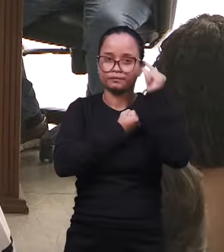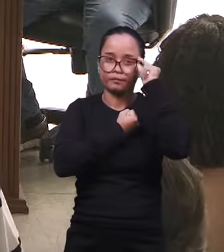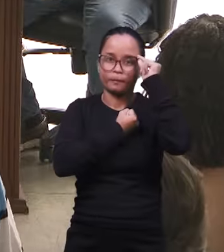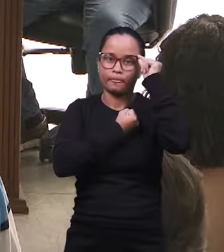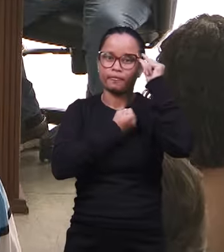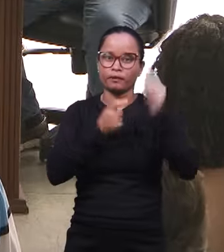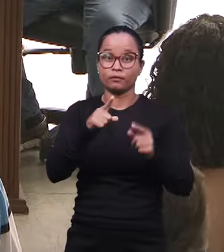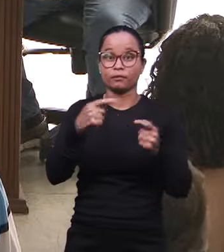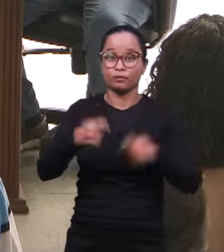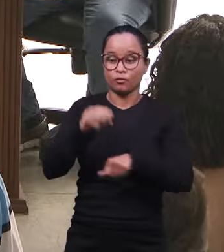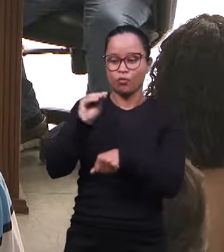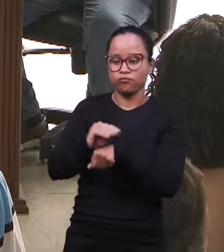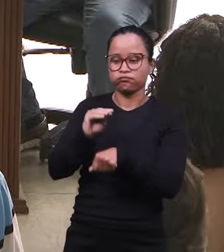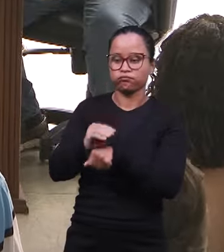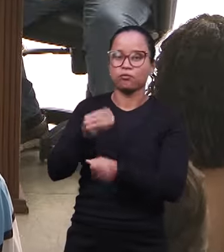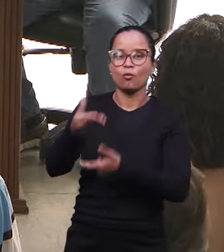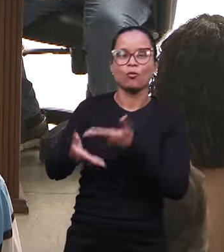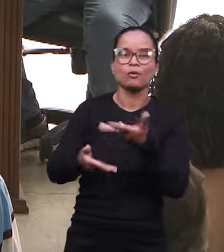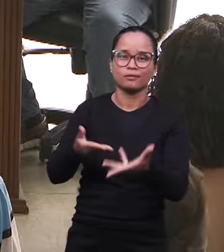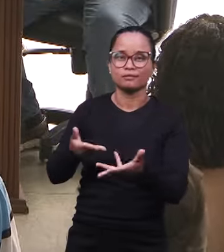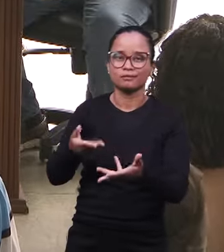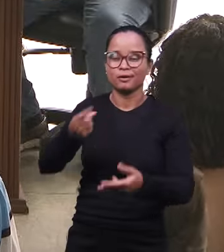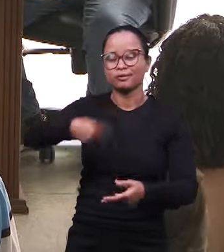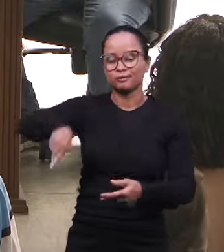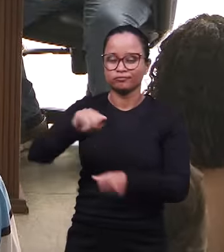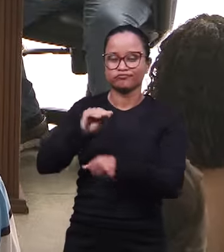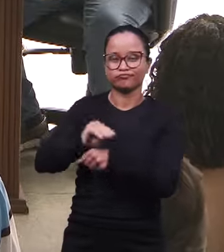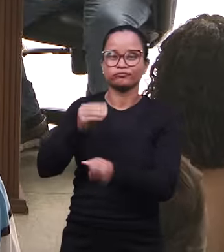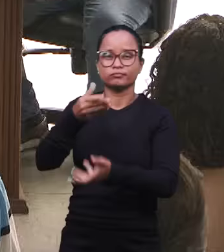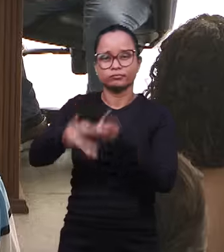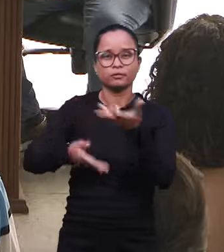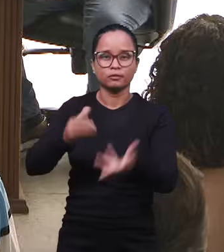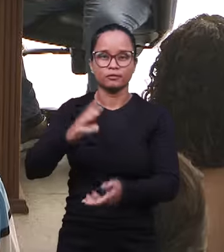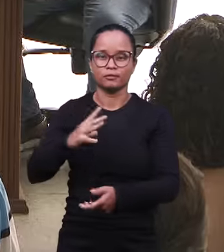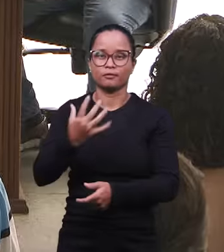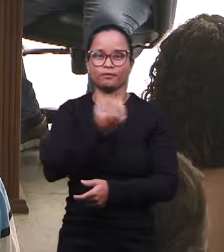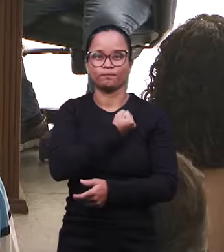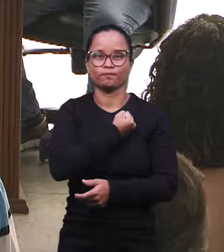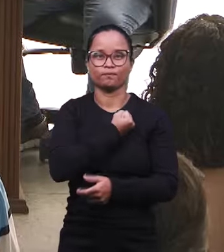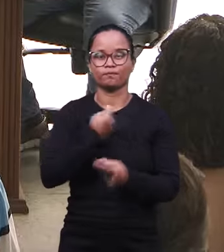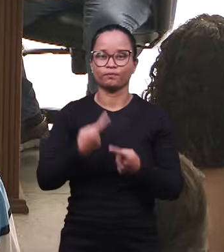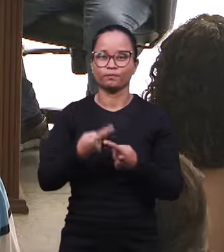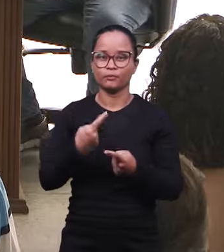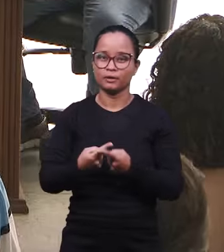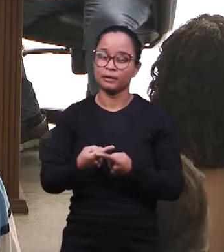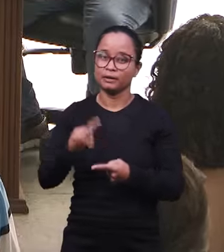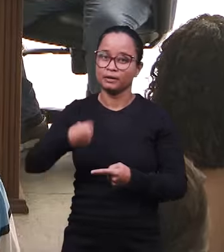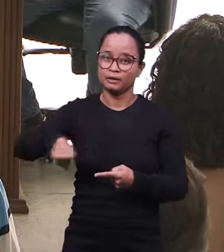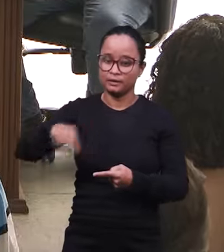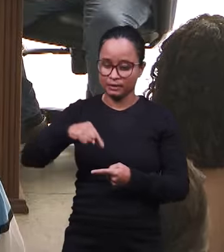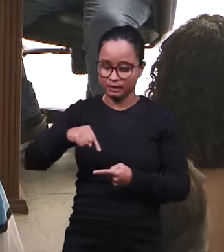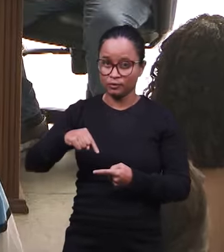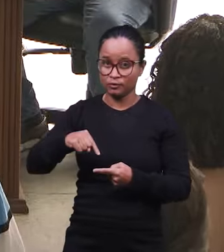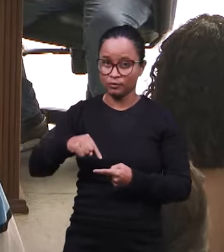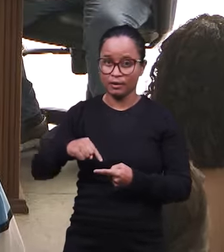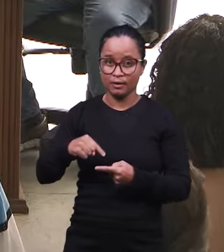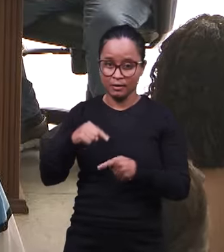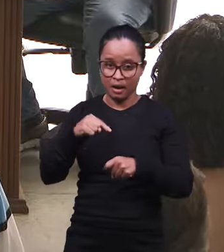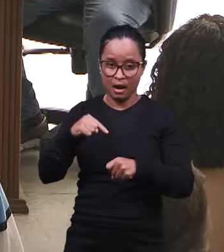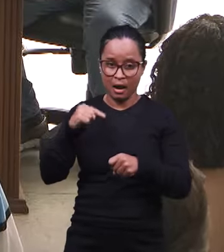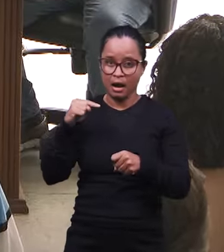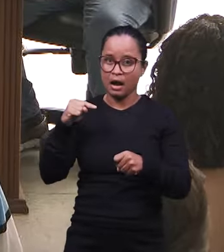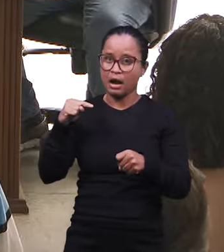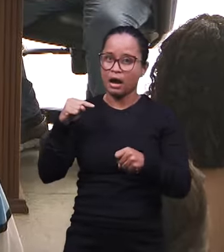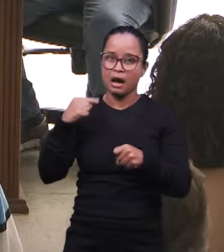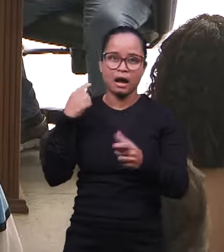que você precisa zelar por ela. Nós zelamos por essa salvação, porque somos sujeitos a qualquer